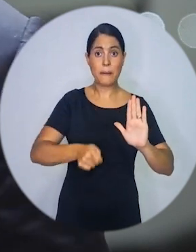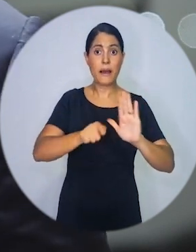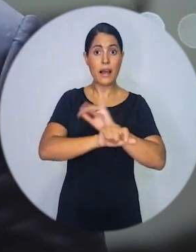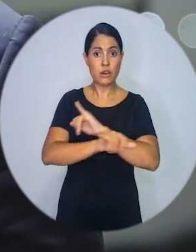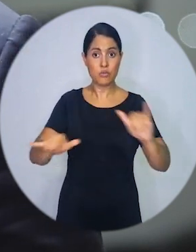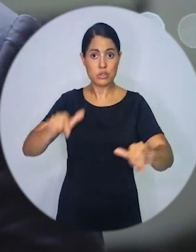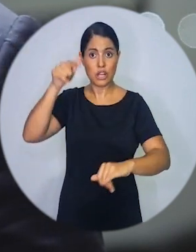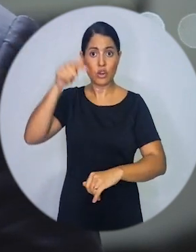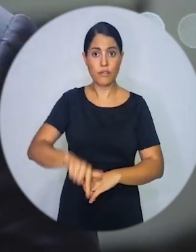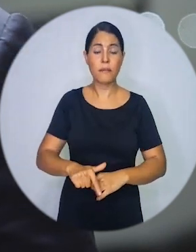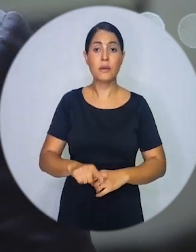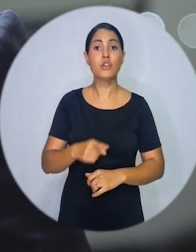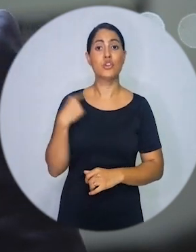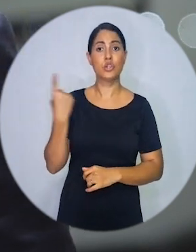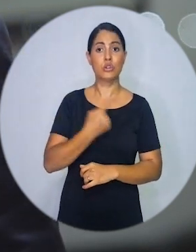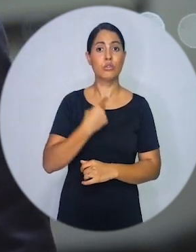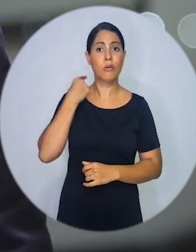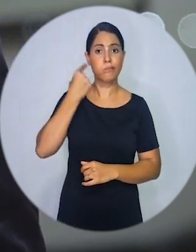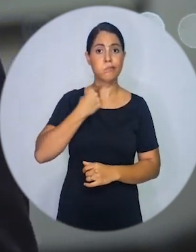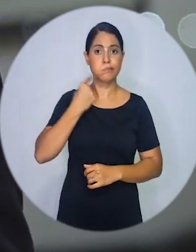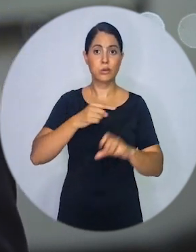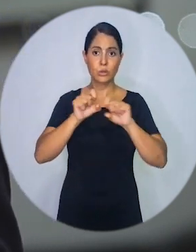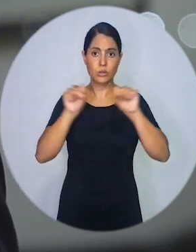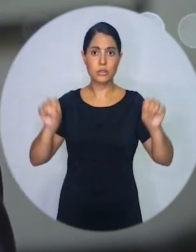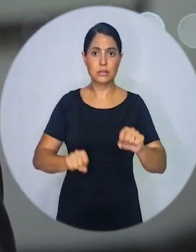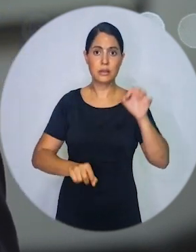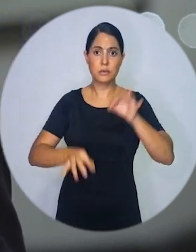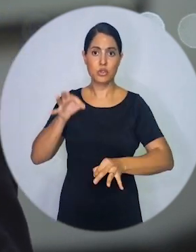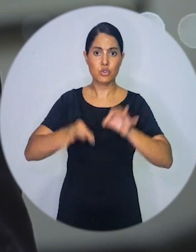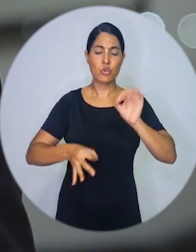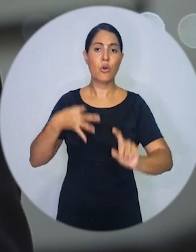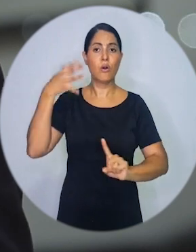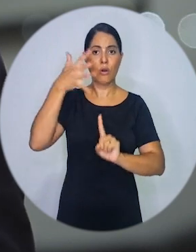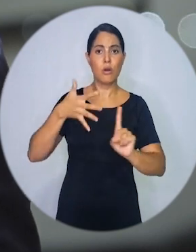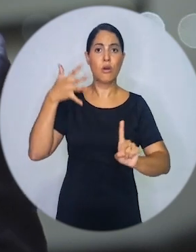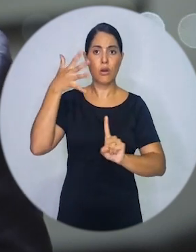a imprescindibilidade da advocacia no sistema de justiça.